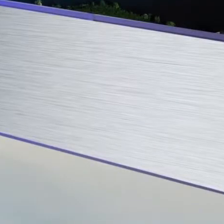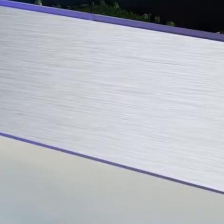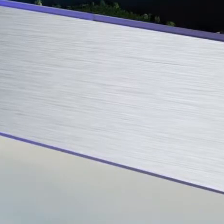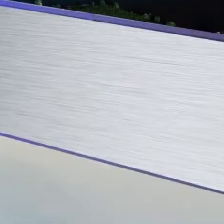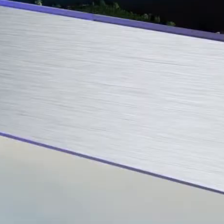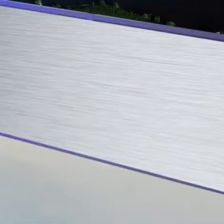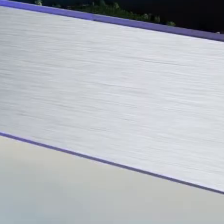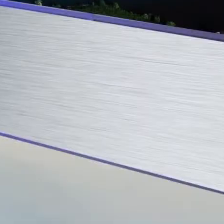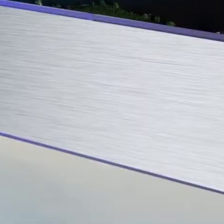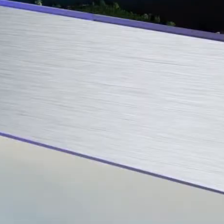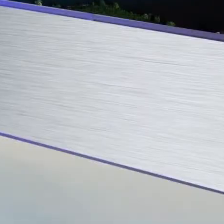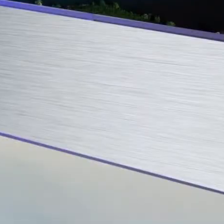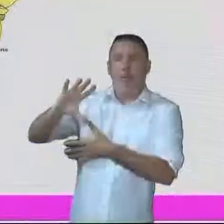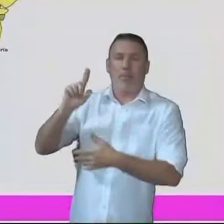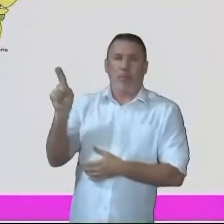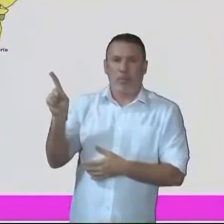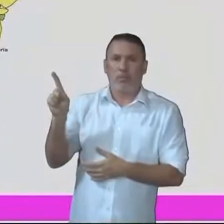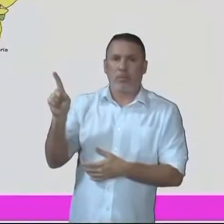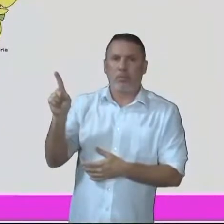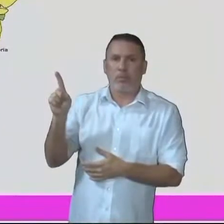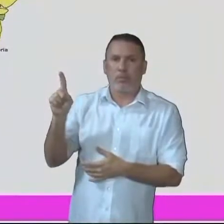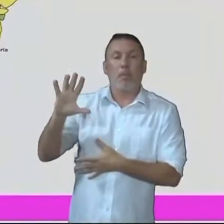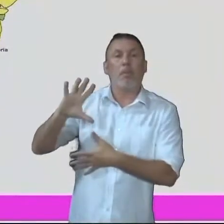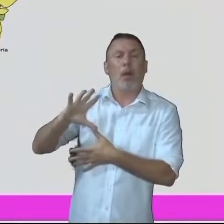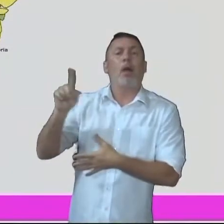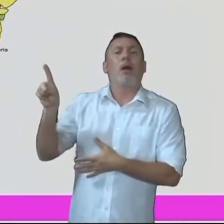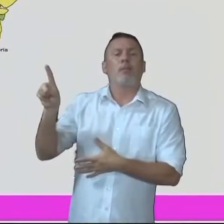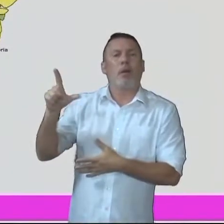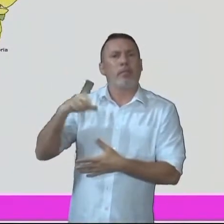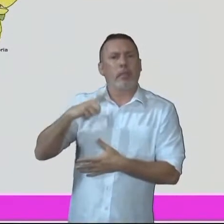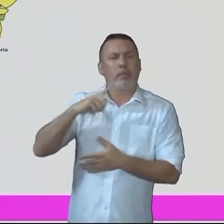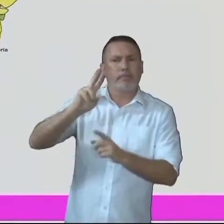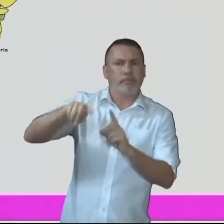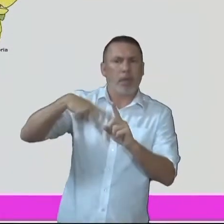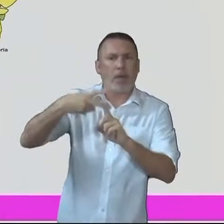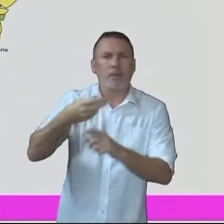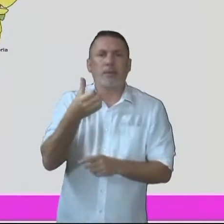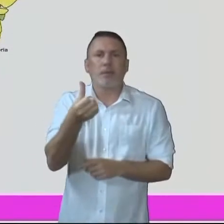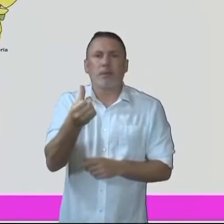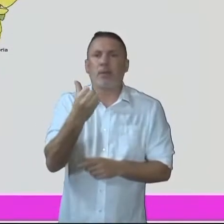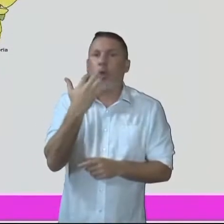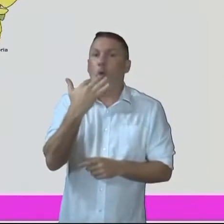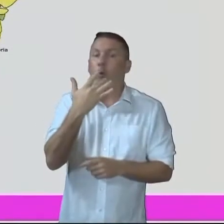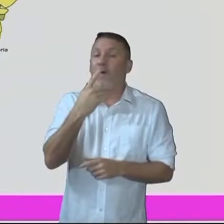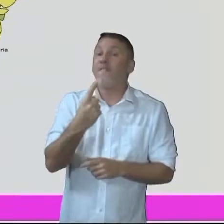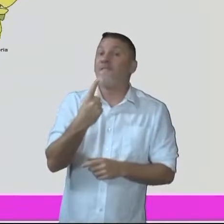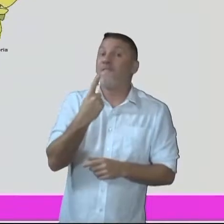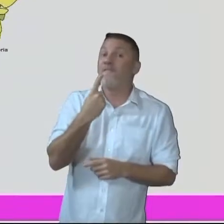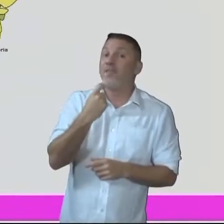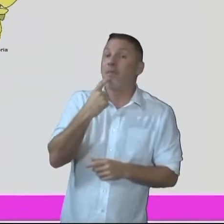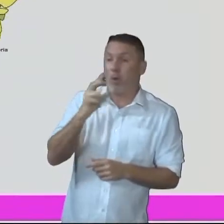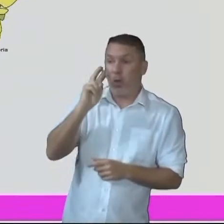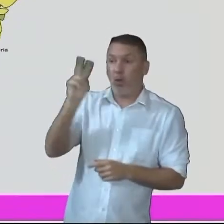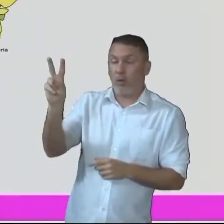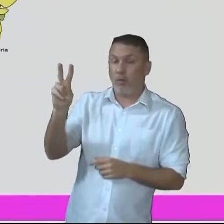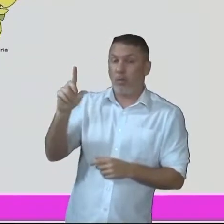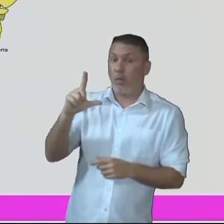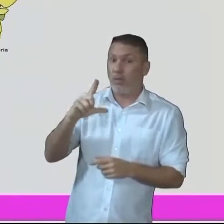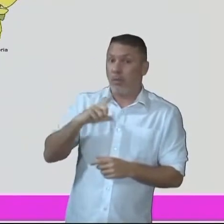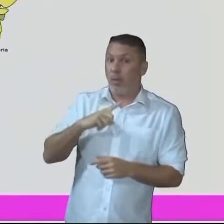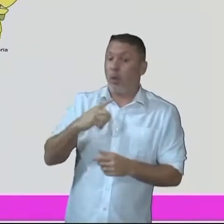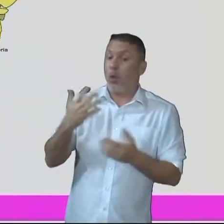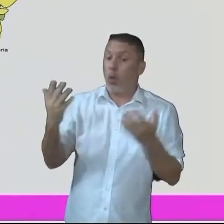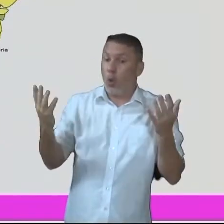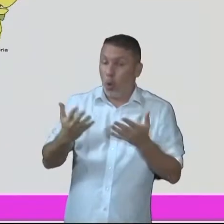Espírito Santo. Confira. Nós temos 6 municípios em risco alto a partir de segunda-feira, né, com os dados de hoje,